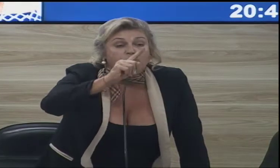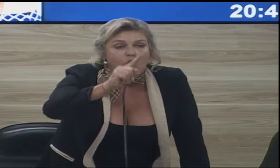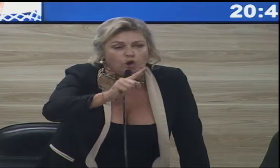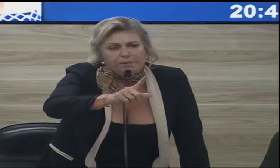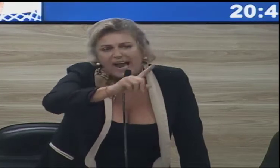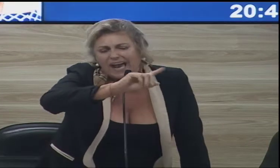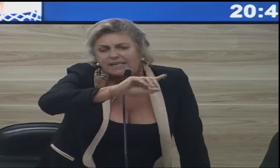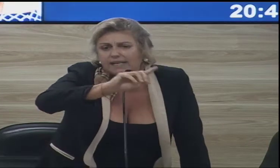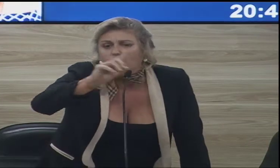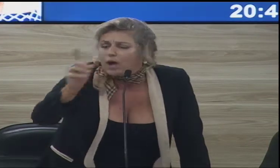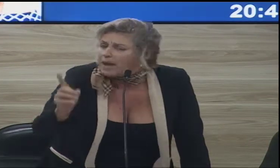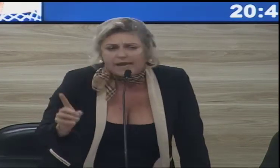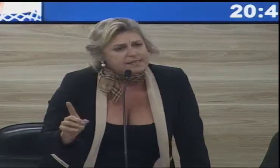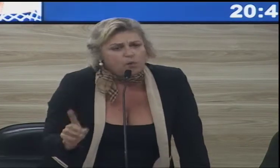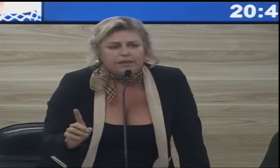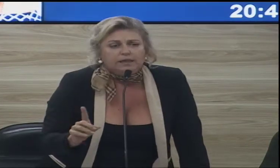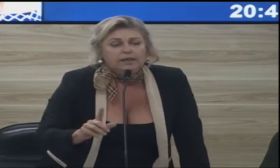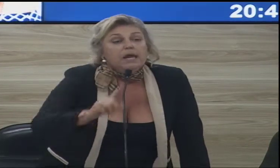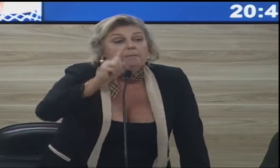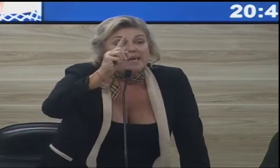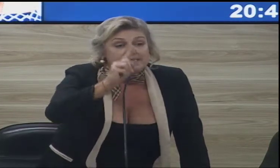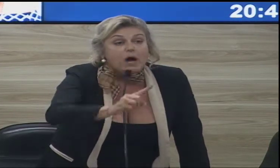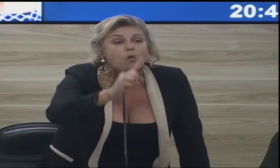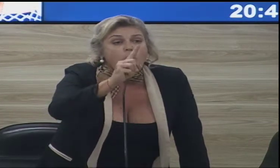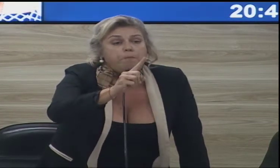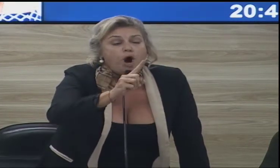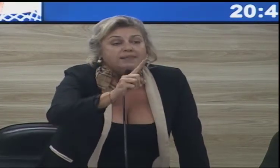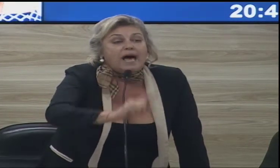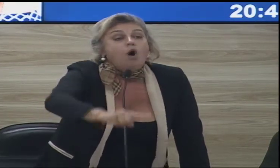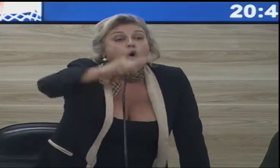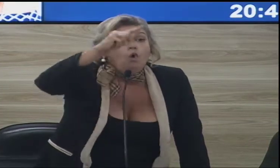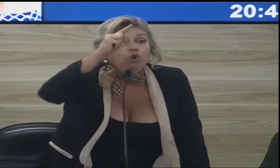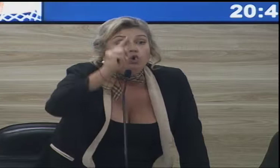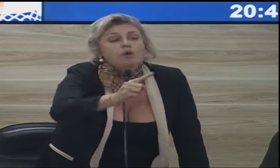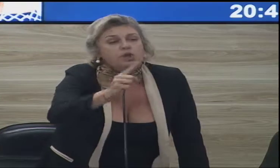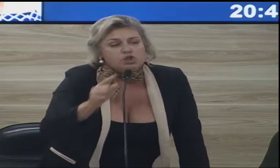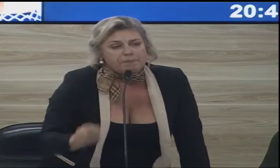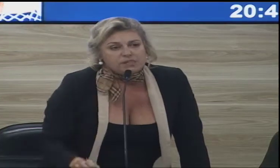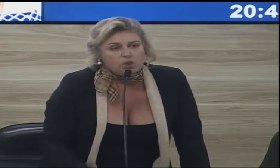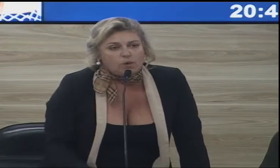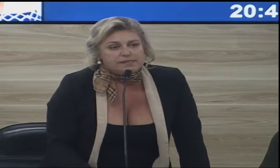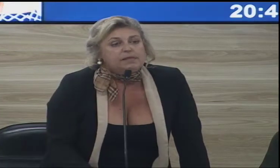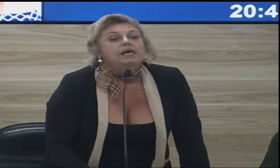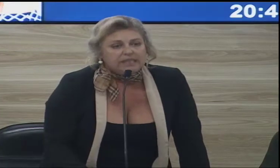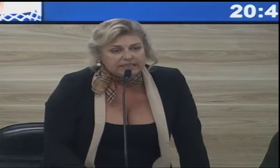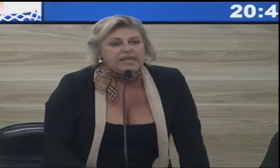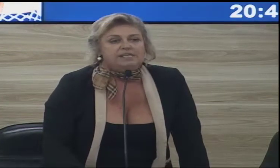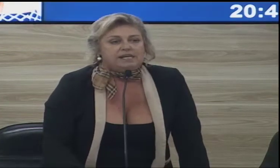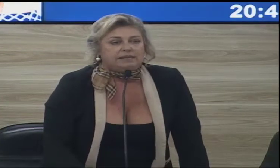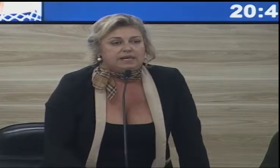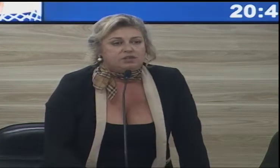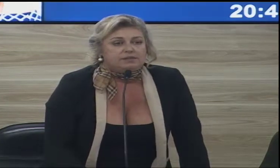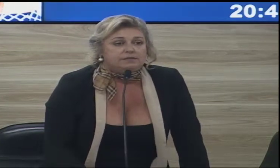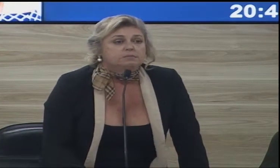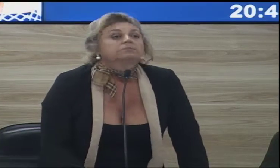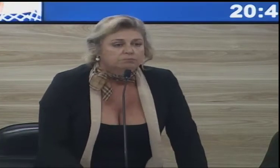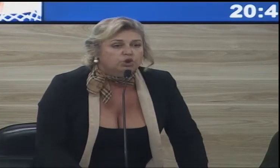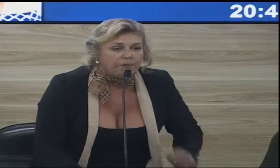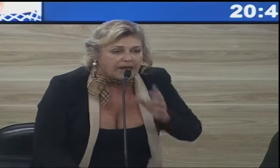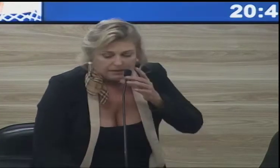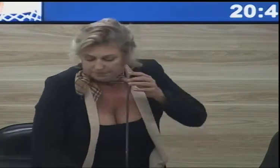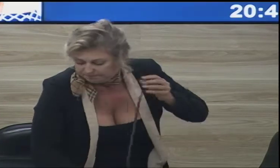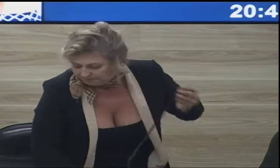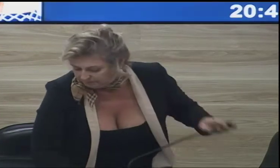realmente, pelo volume. A casa não é uma casa ruim, mas não comporta o número de pessoas que têm que ser atendidas.